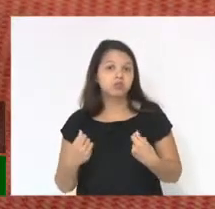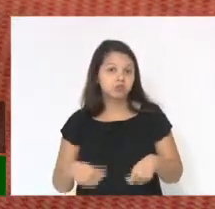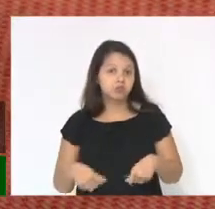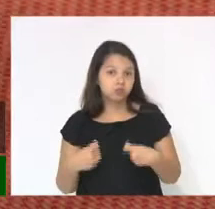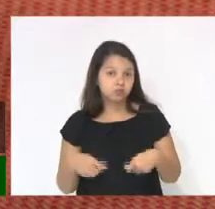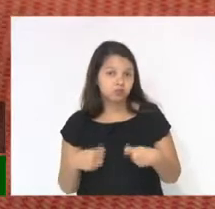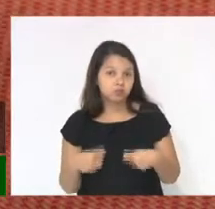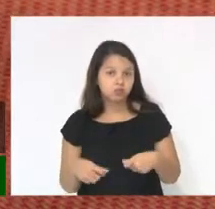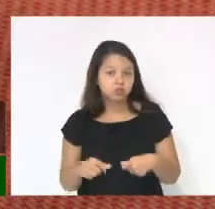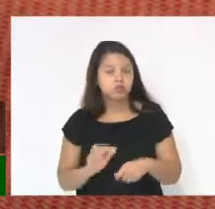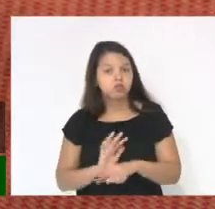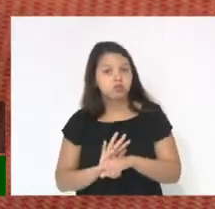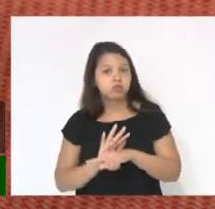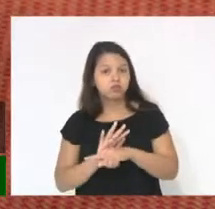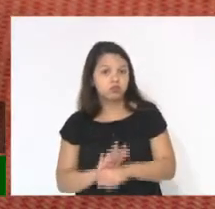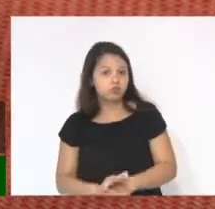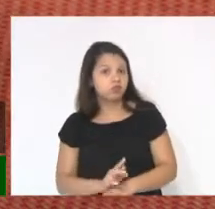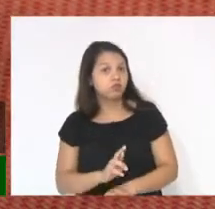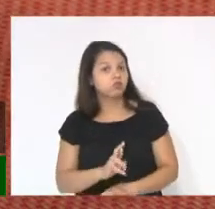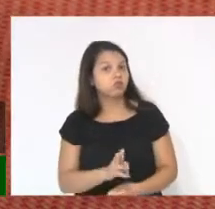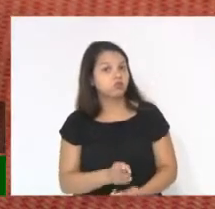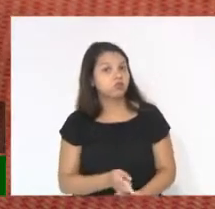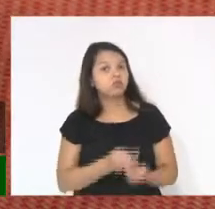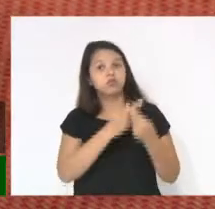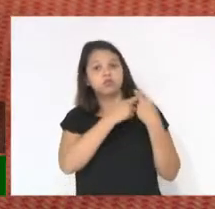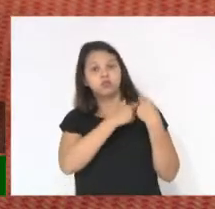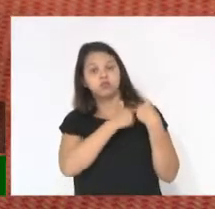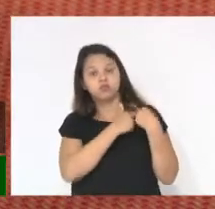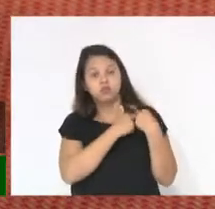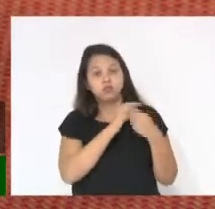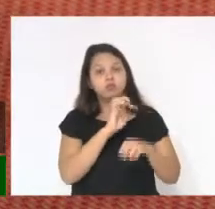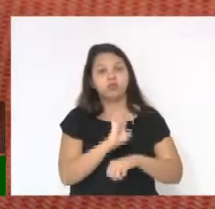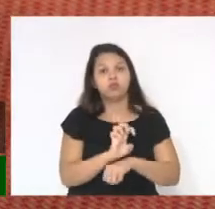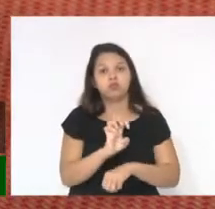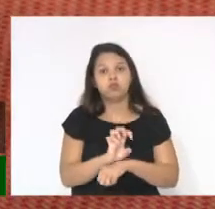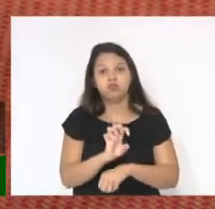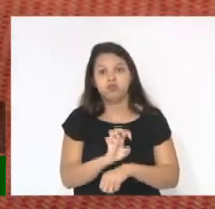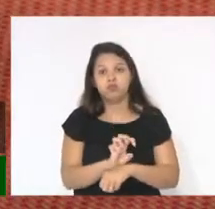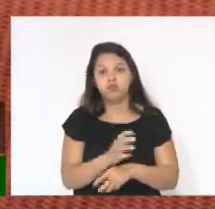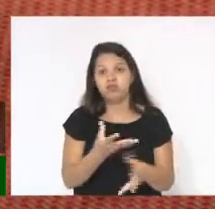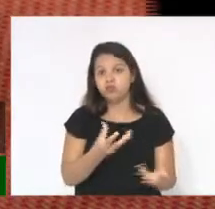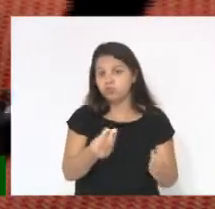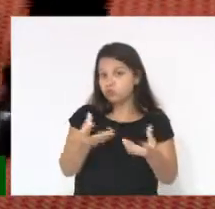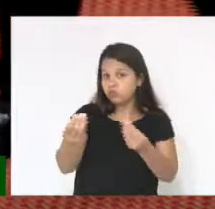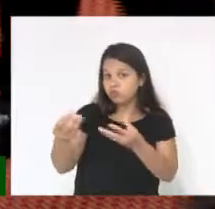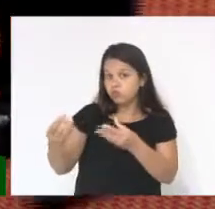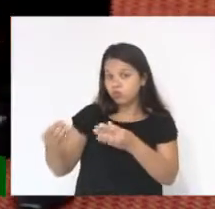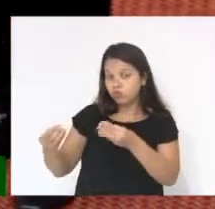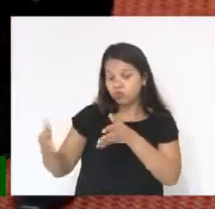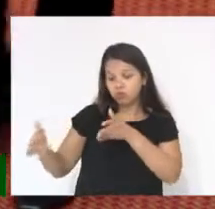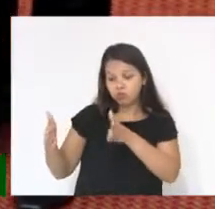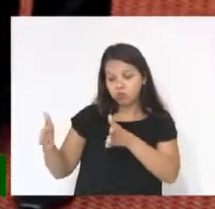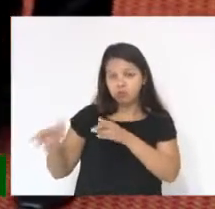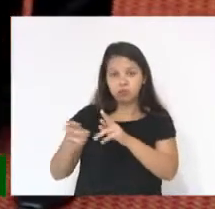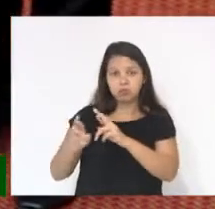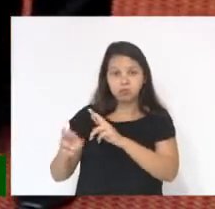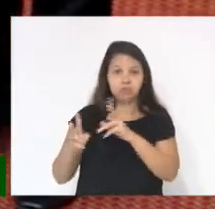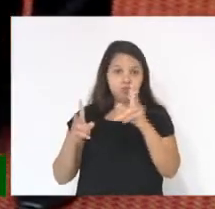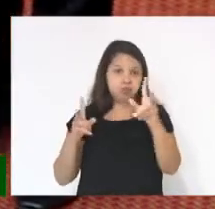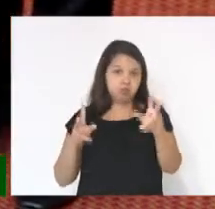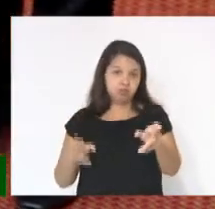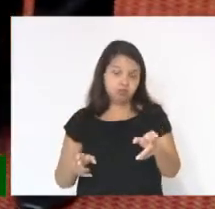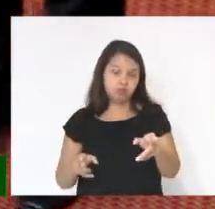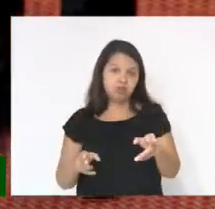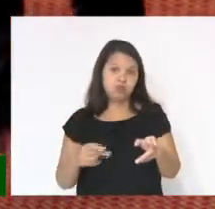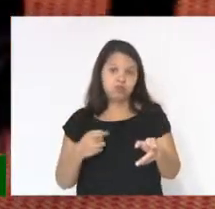uma providência, uma responsabilidade do Estado. São muitos os trechos como esse. Esse, por